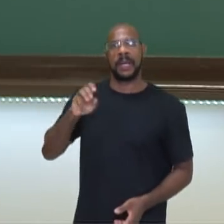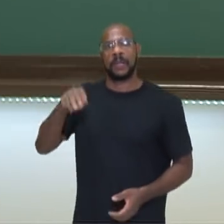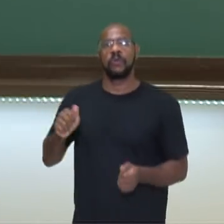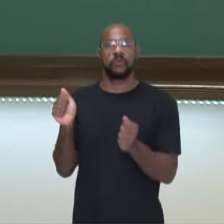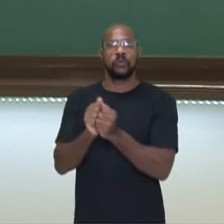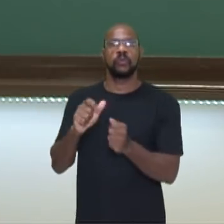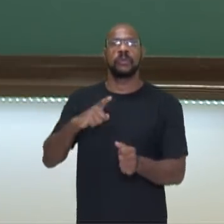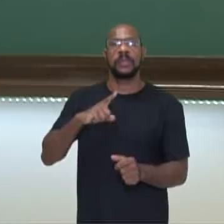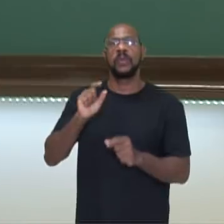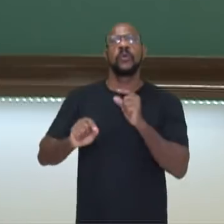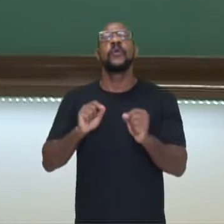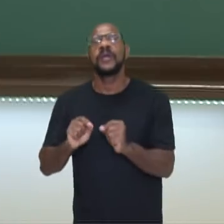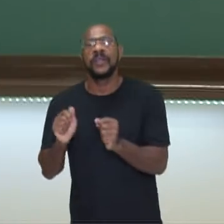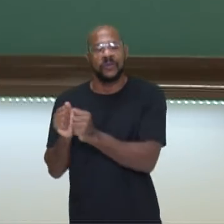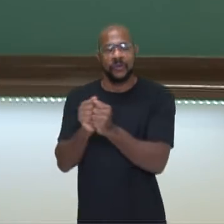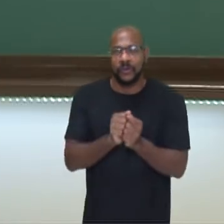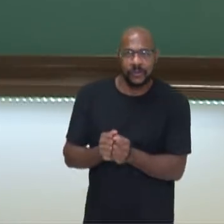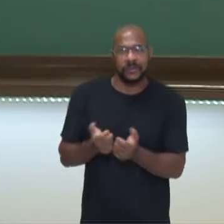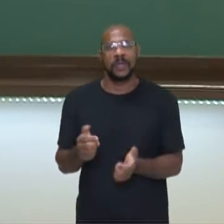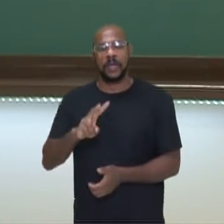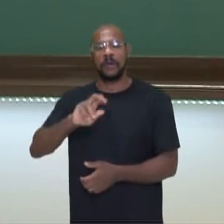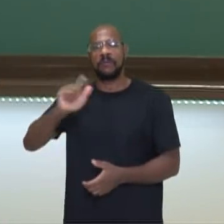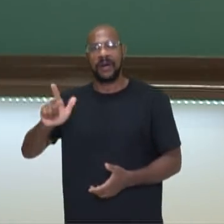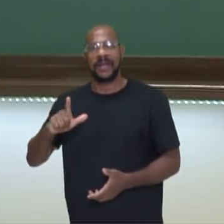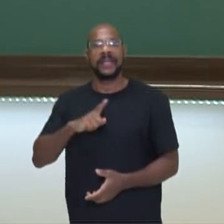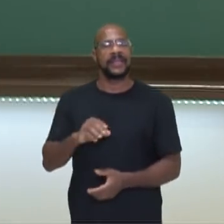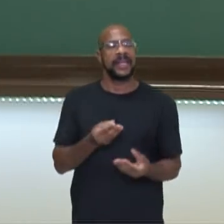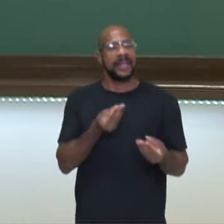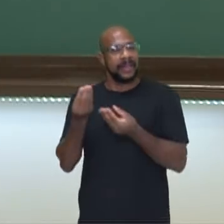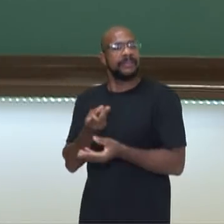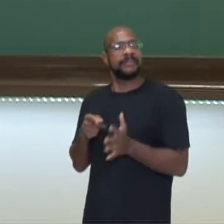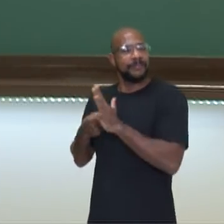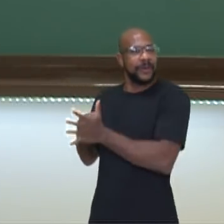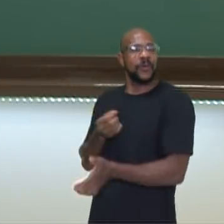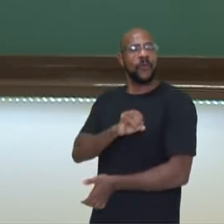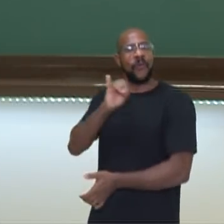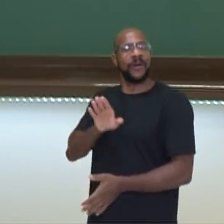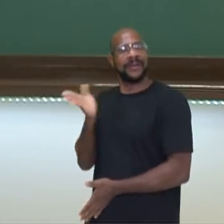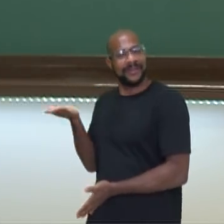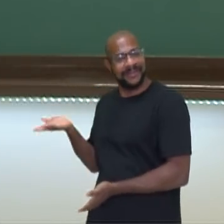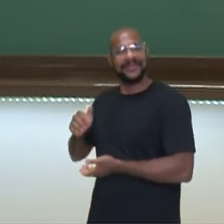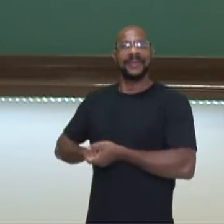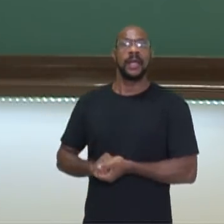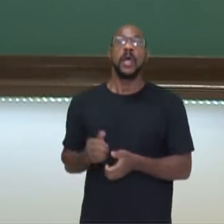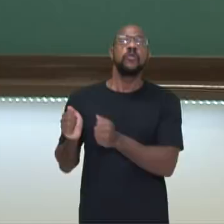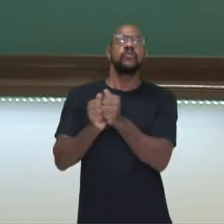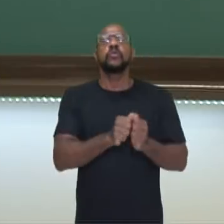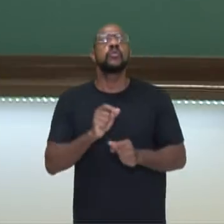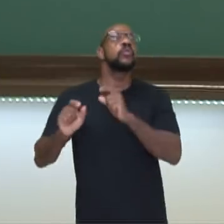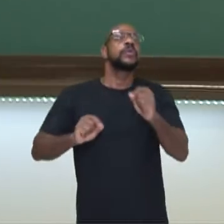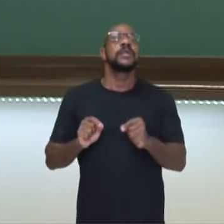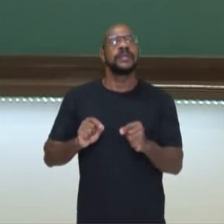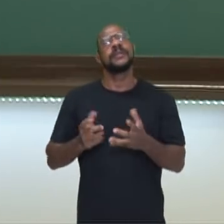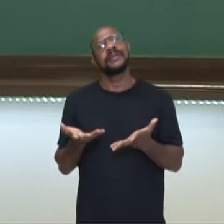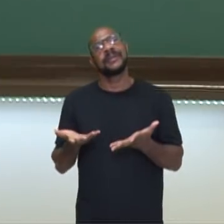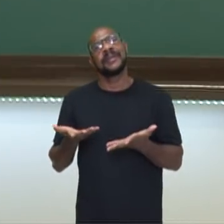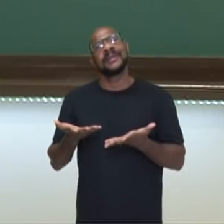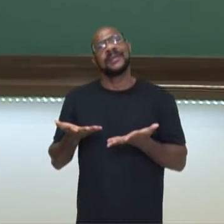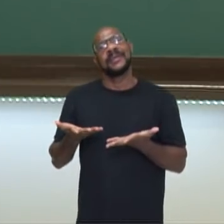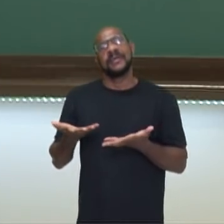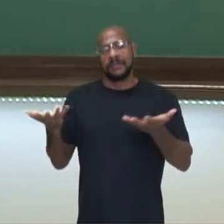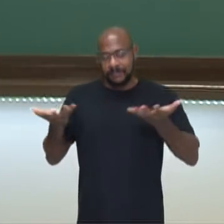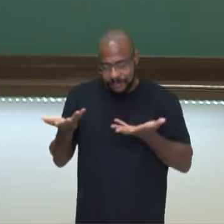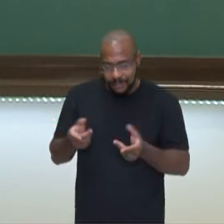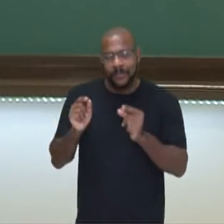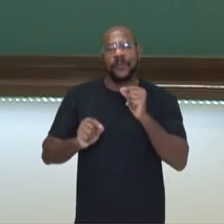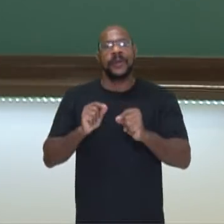junto comigo, com você nessa aula, tá aqui o Val, dê um oi pra ele. E juntos vamos nós todos para a melhor aula que